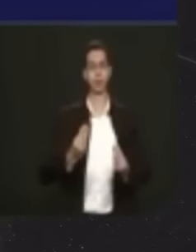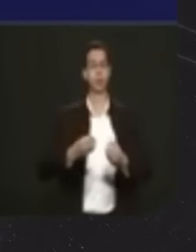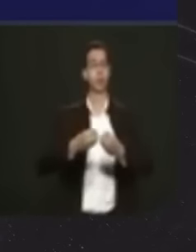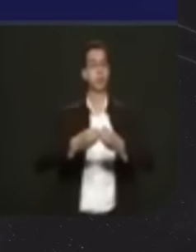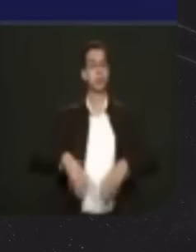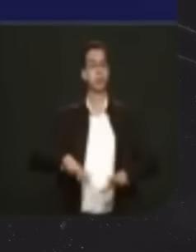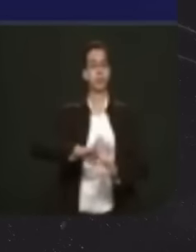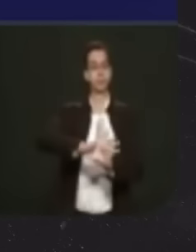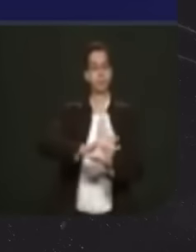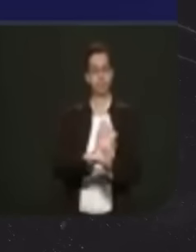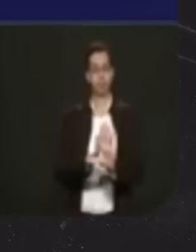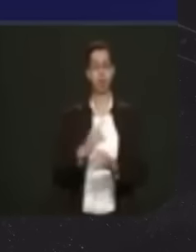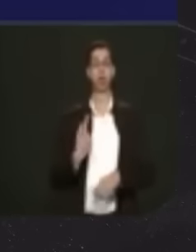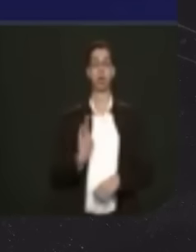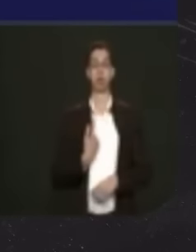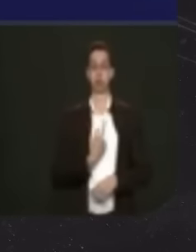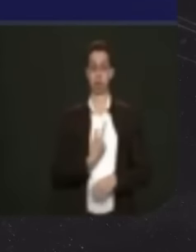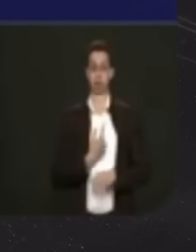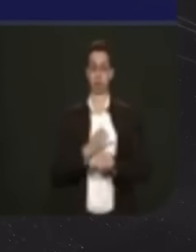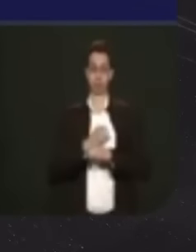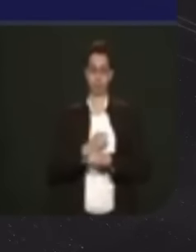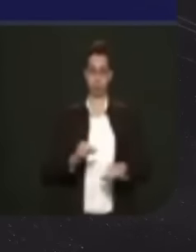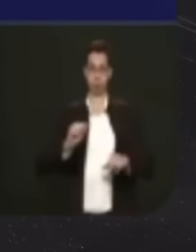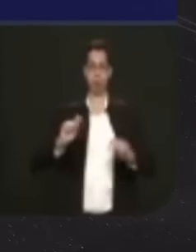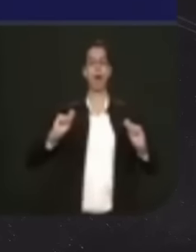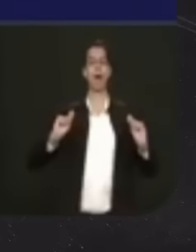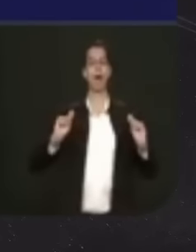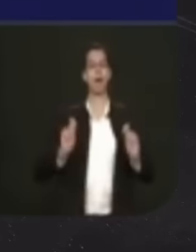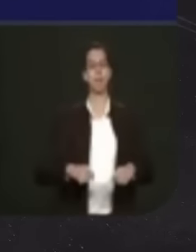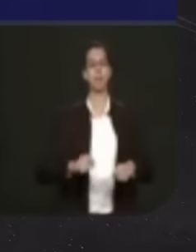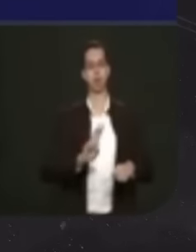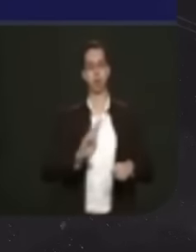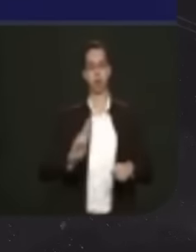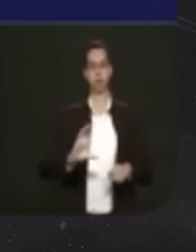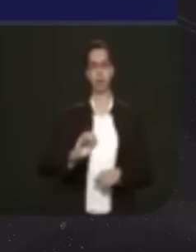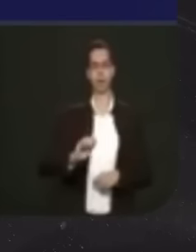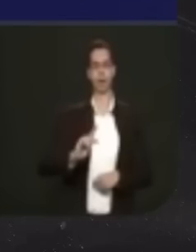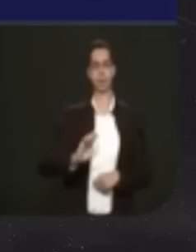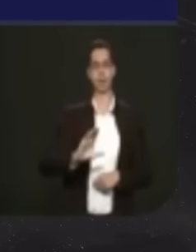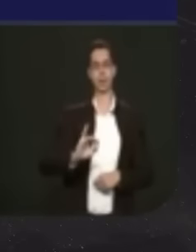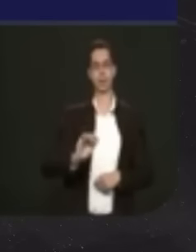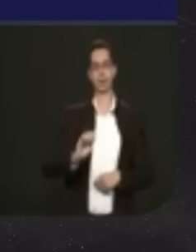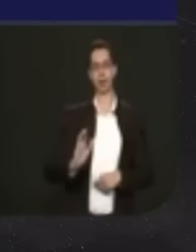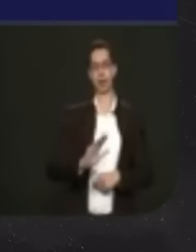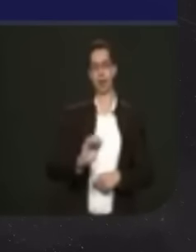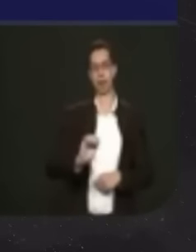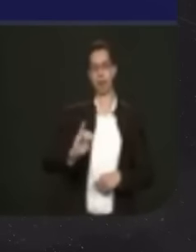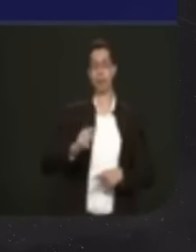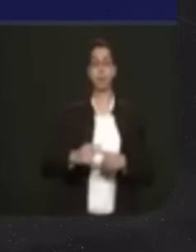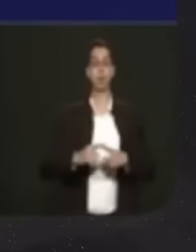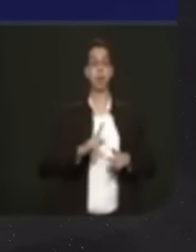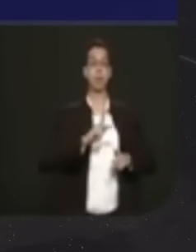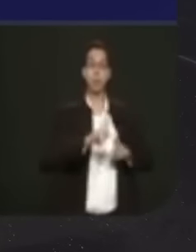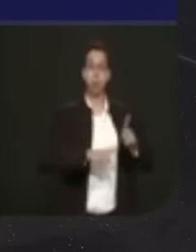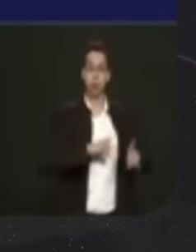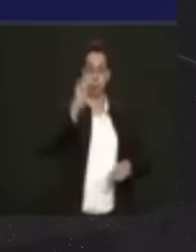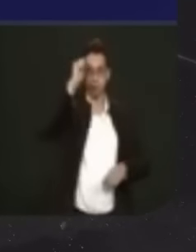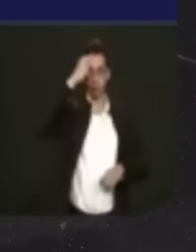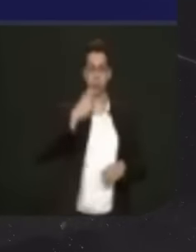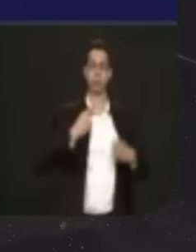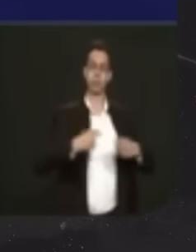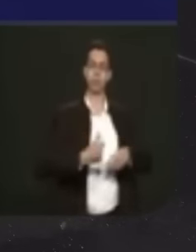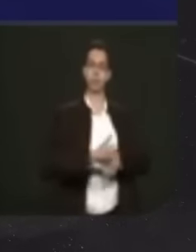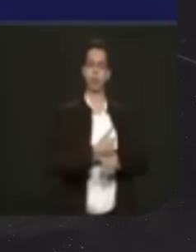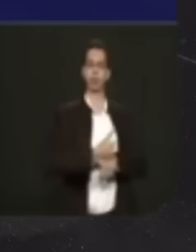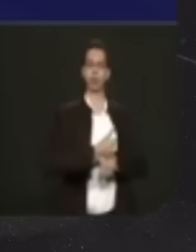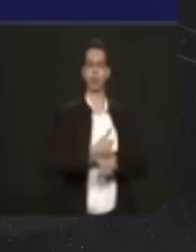capacita aí que é voltado pra empreendedorismo e formação profissionalizante pra população negra e também editais na